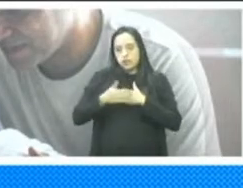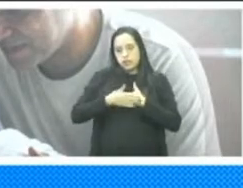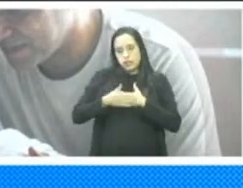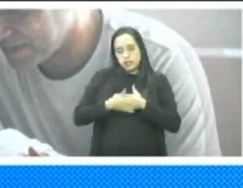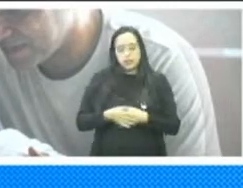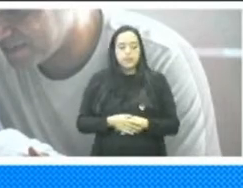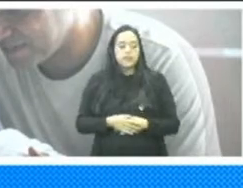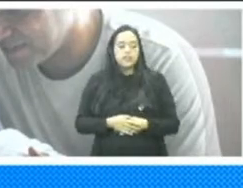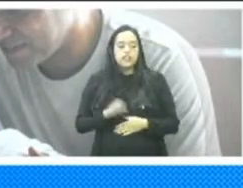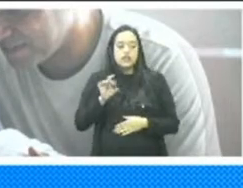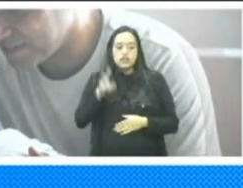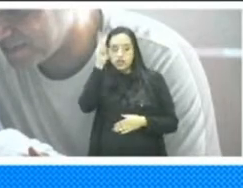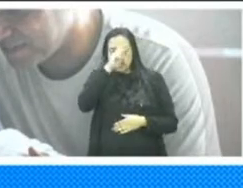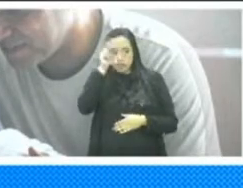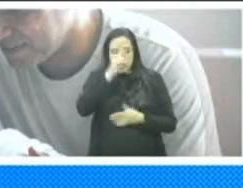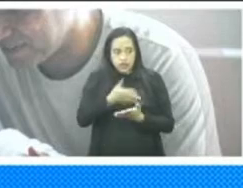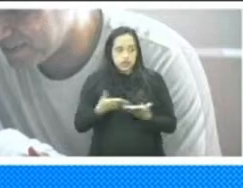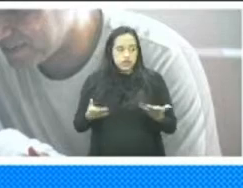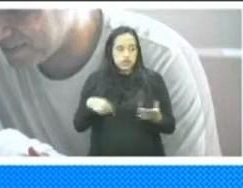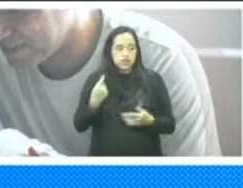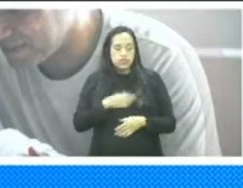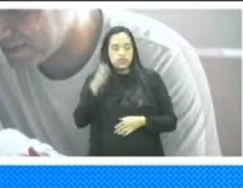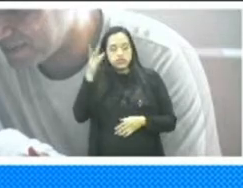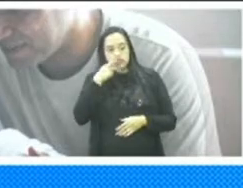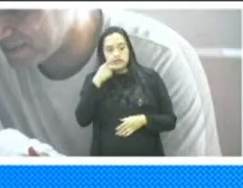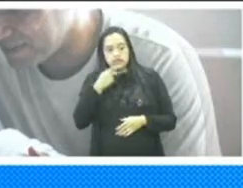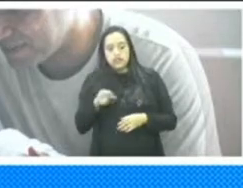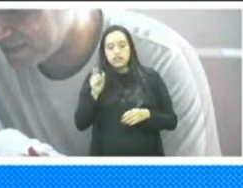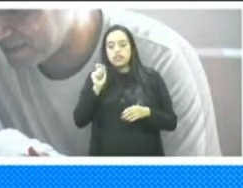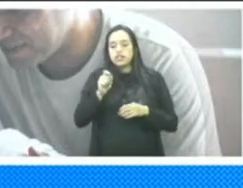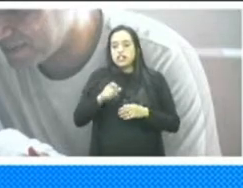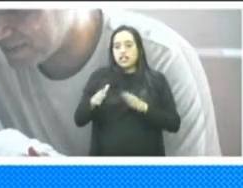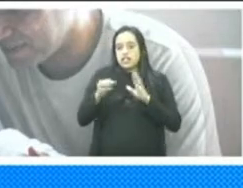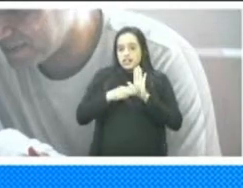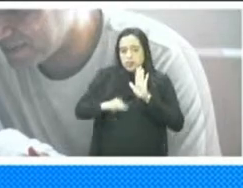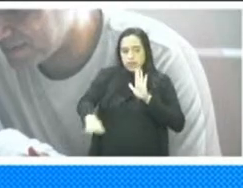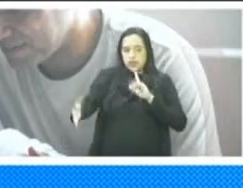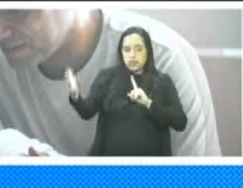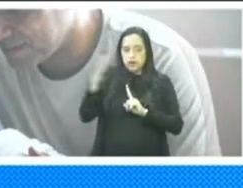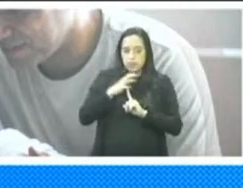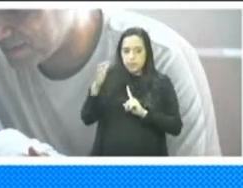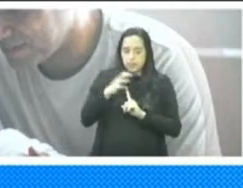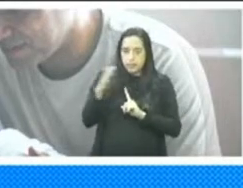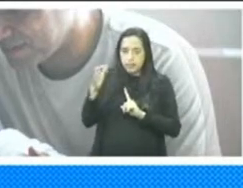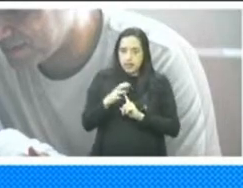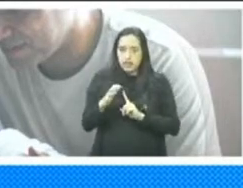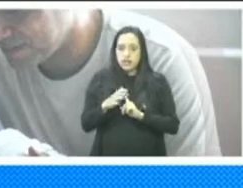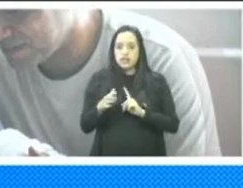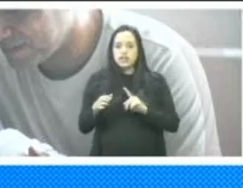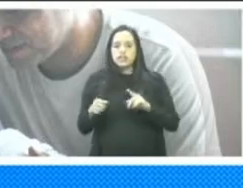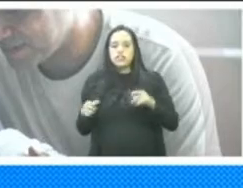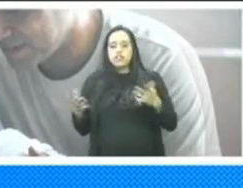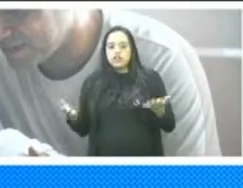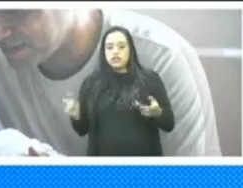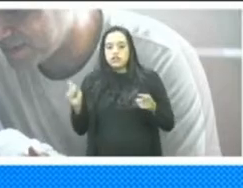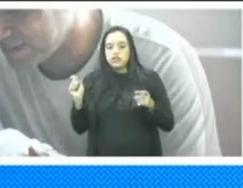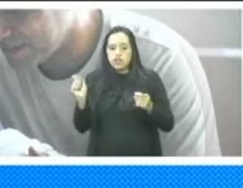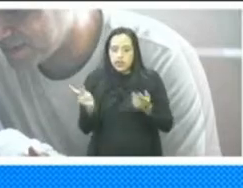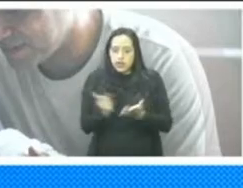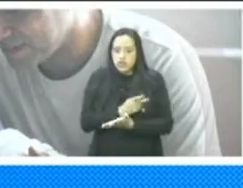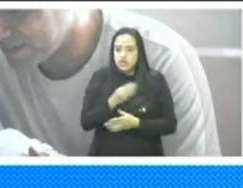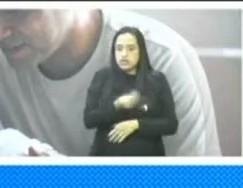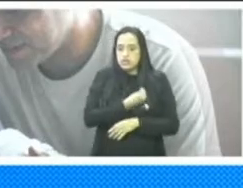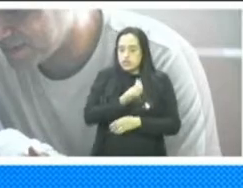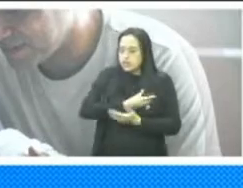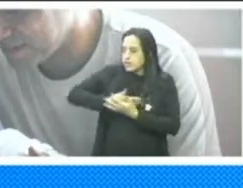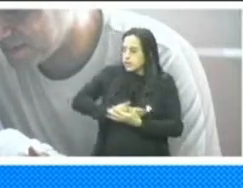Só reforçar, né, que quando a gente fala que o método Canguru impacta, né, nos desfechos neonatais,